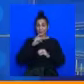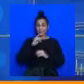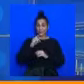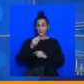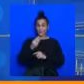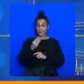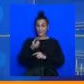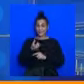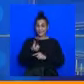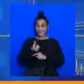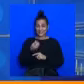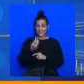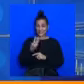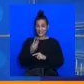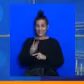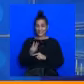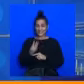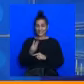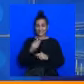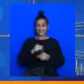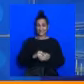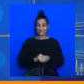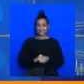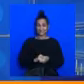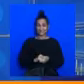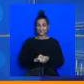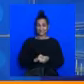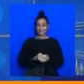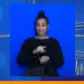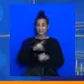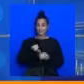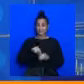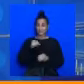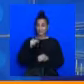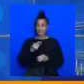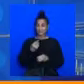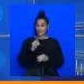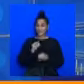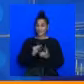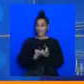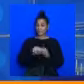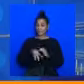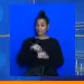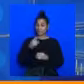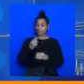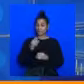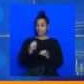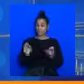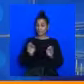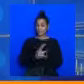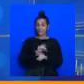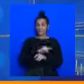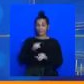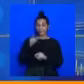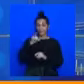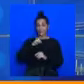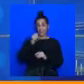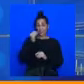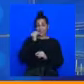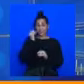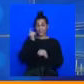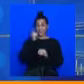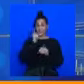número 63. Verde, 63. Foram sorteados 10 números. Faltam 10. Você ainda tem